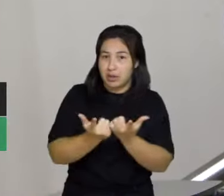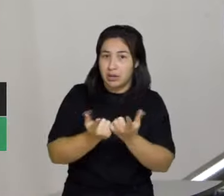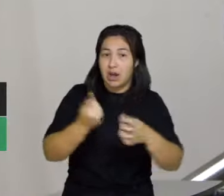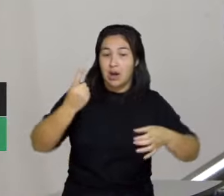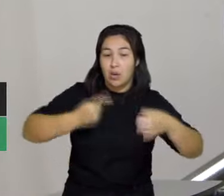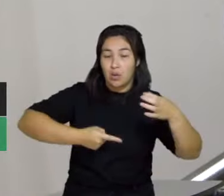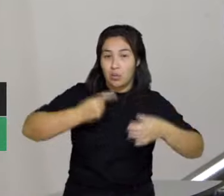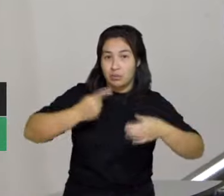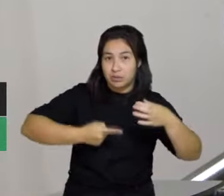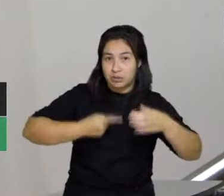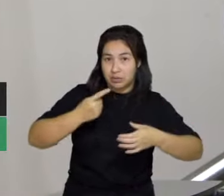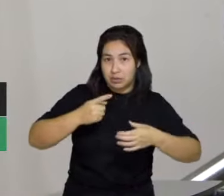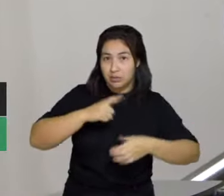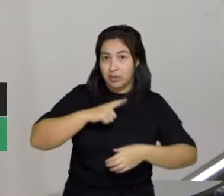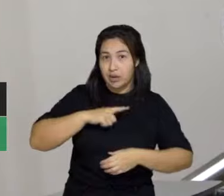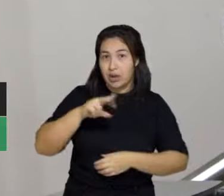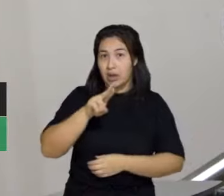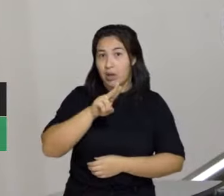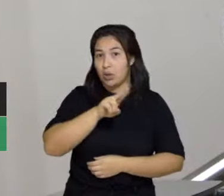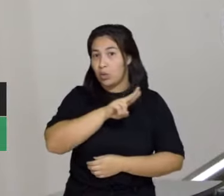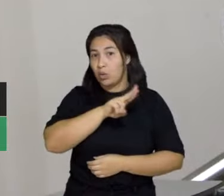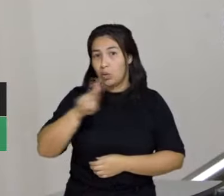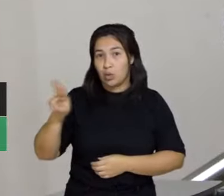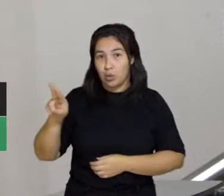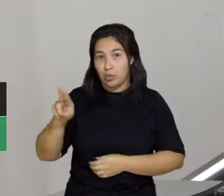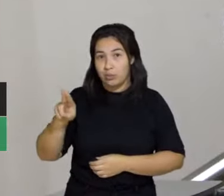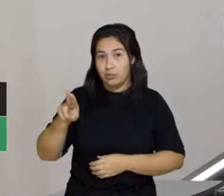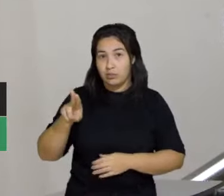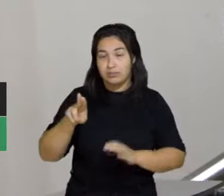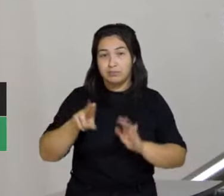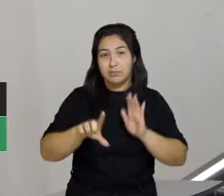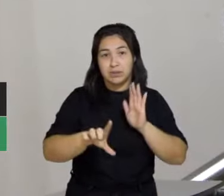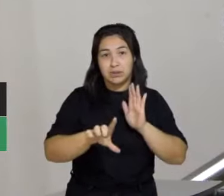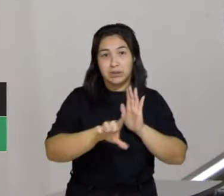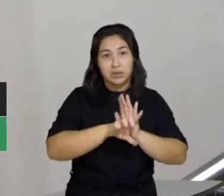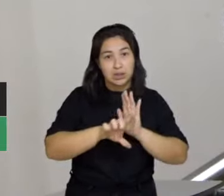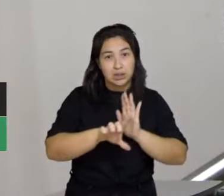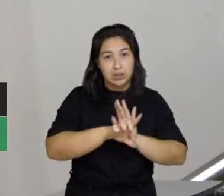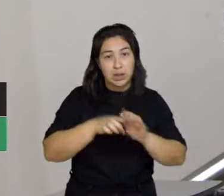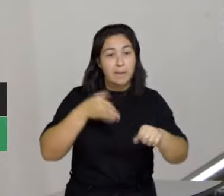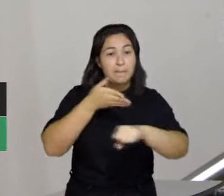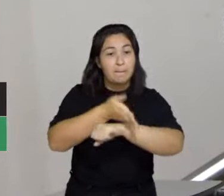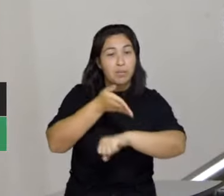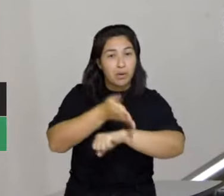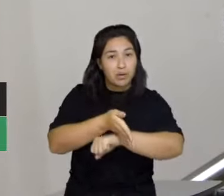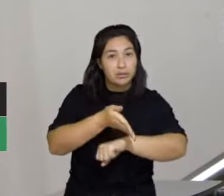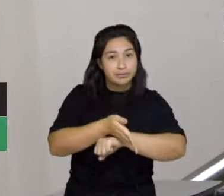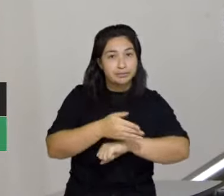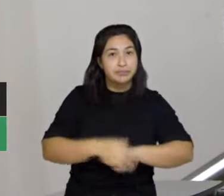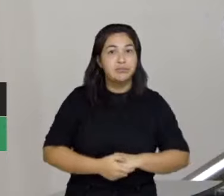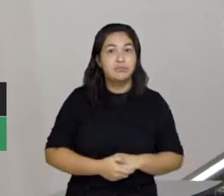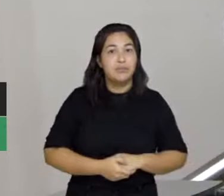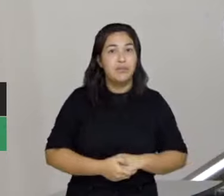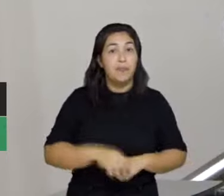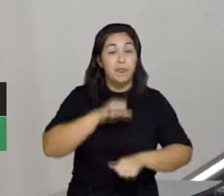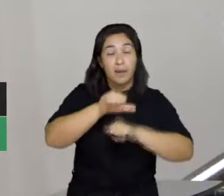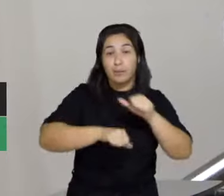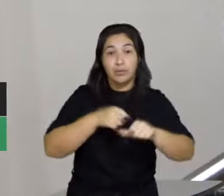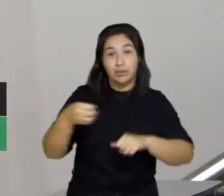que recebe o nome de legislação participativa, mudando de nome no final deste ano passado